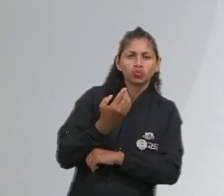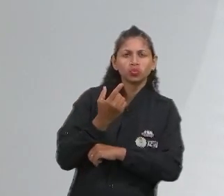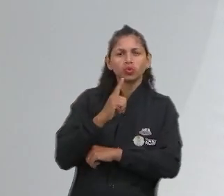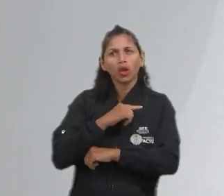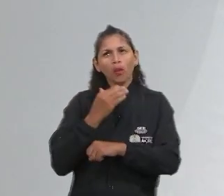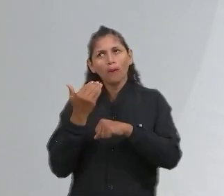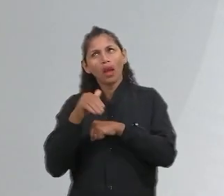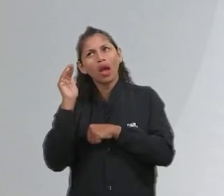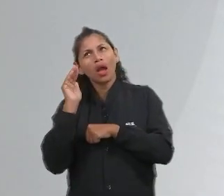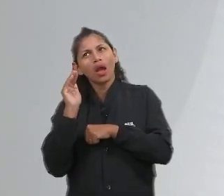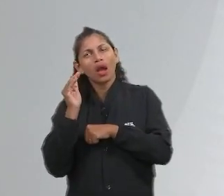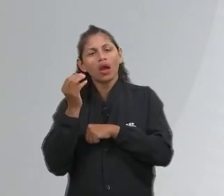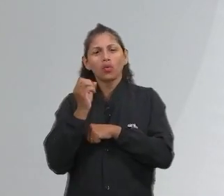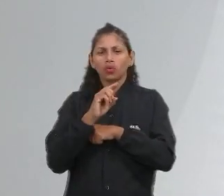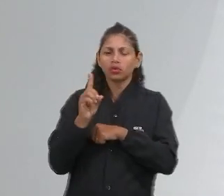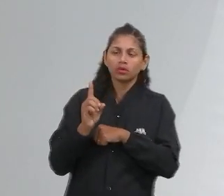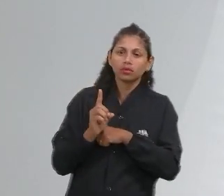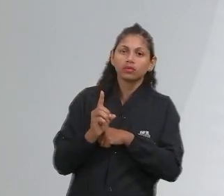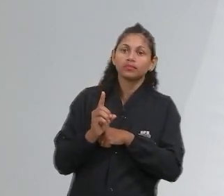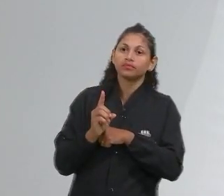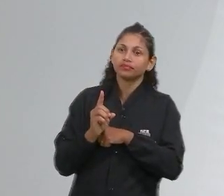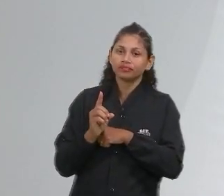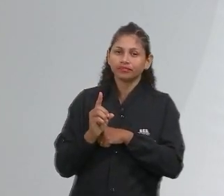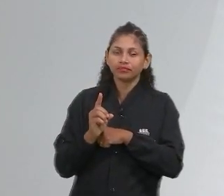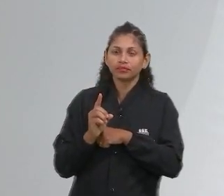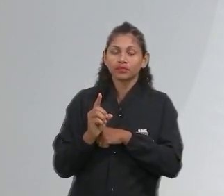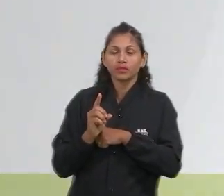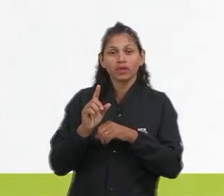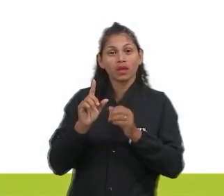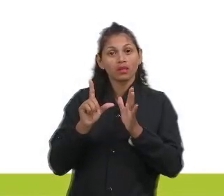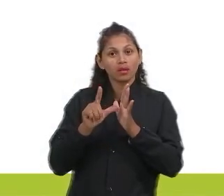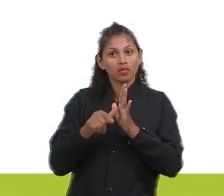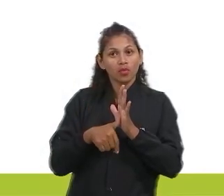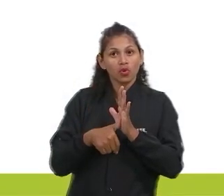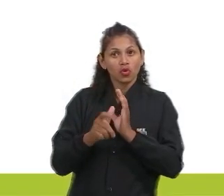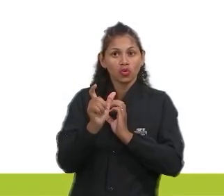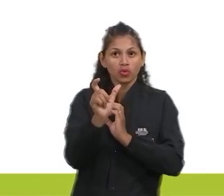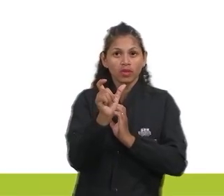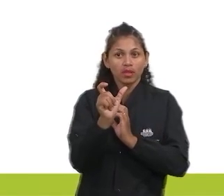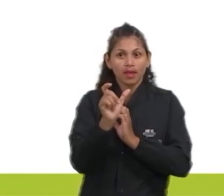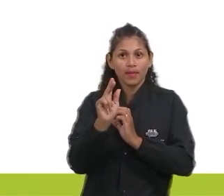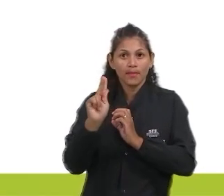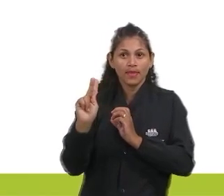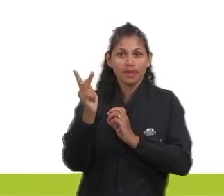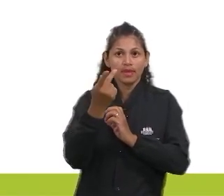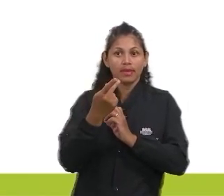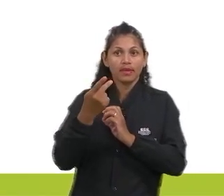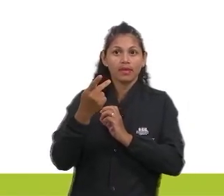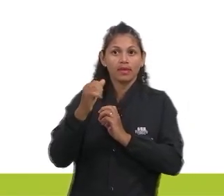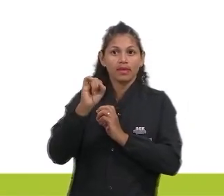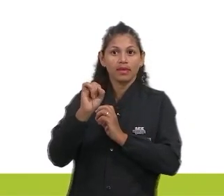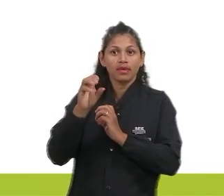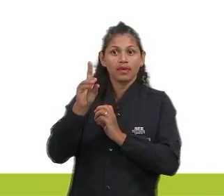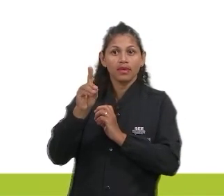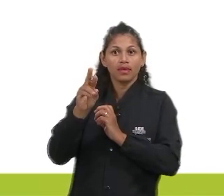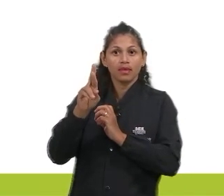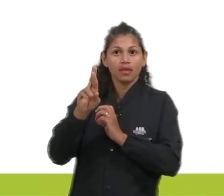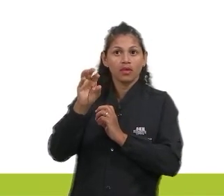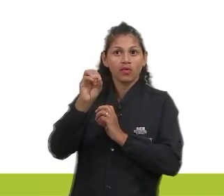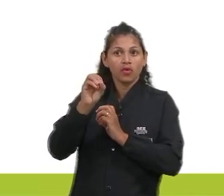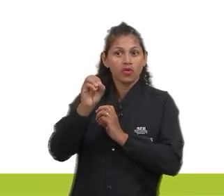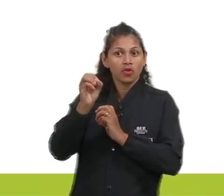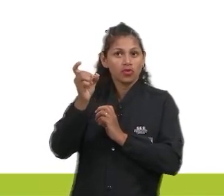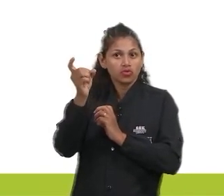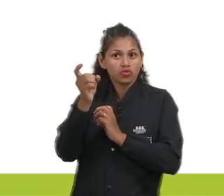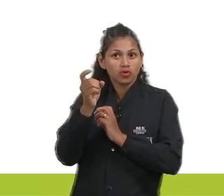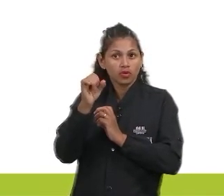Fácil, tá, pessoal? Depois do termo aqui hidroxi, eu tenho um enunciado aqui, dec. Esse